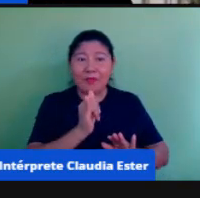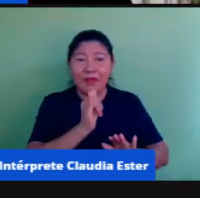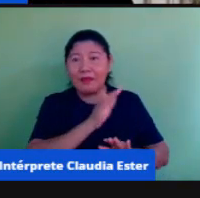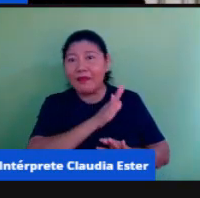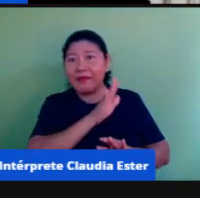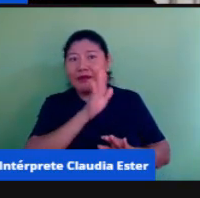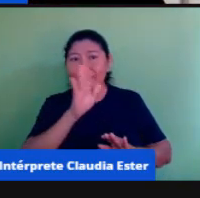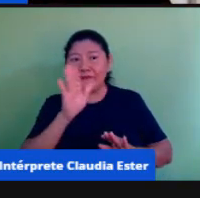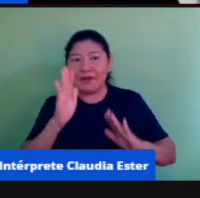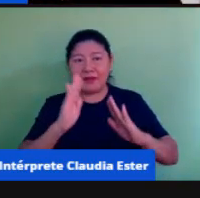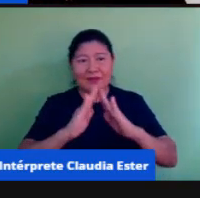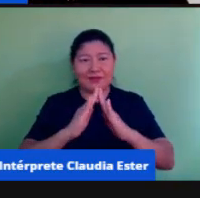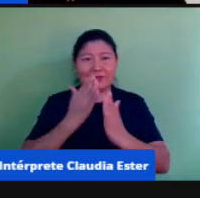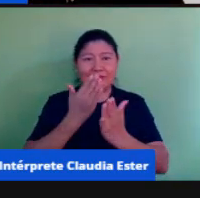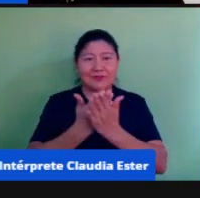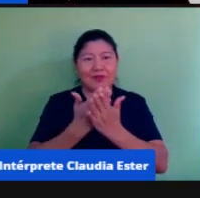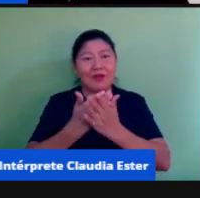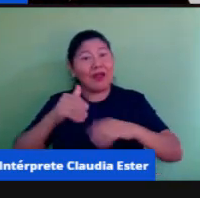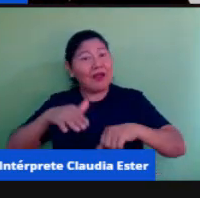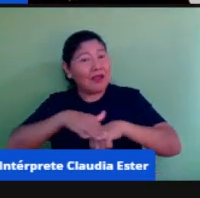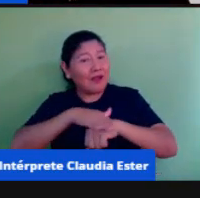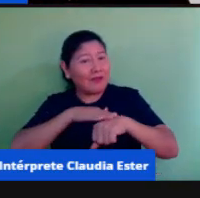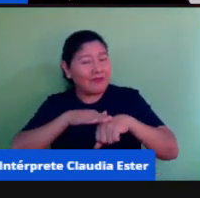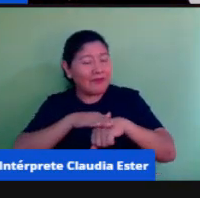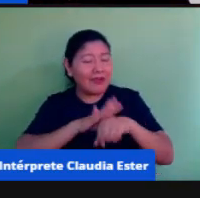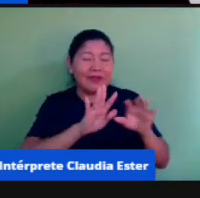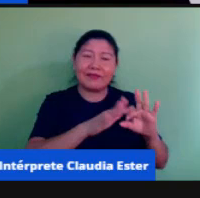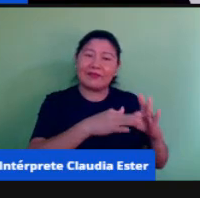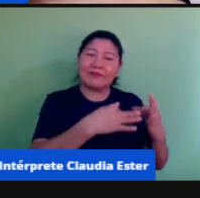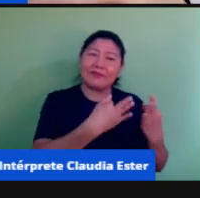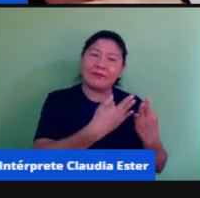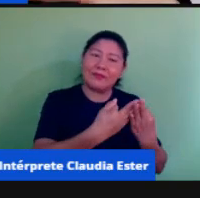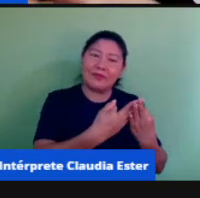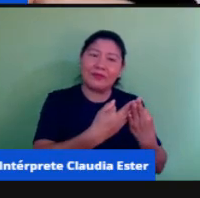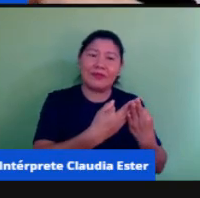e converse com vocês e vocês possam estar